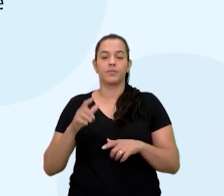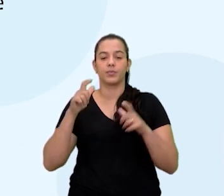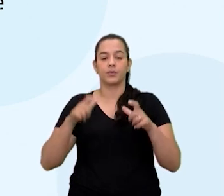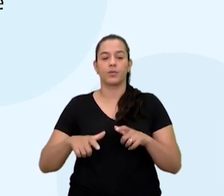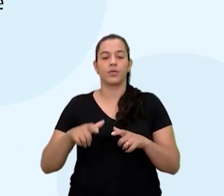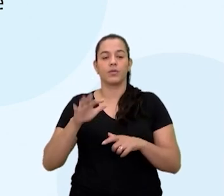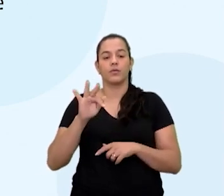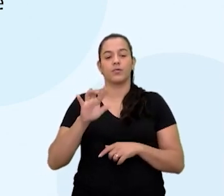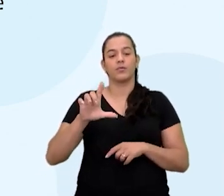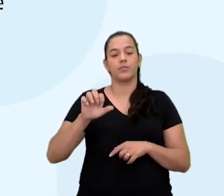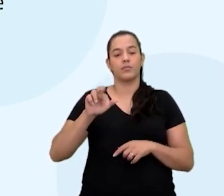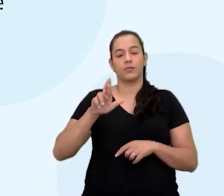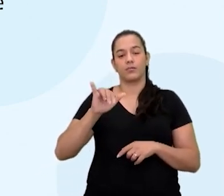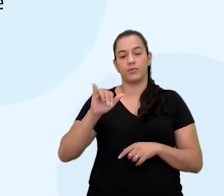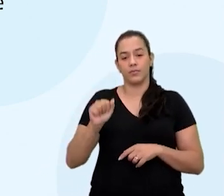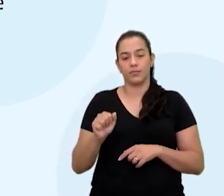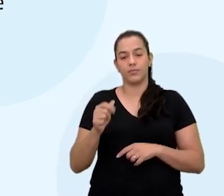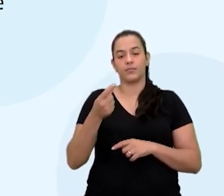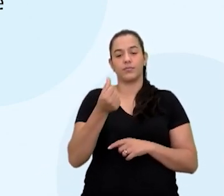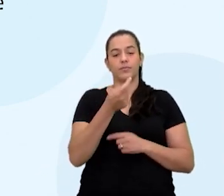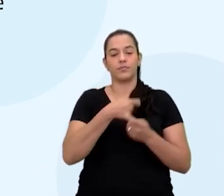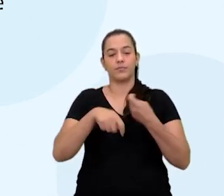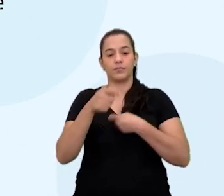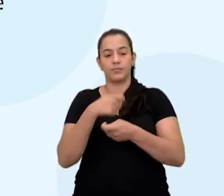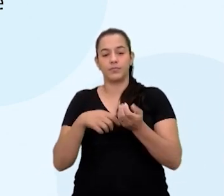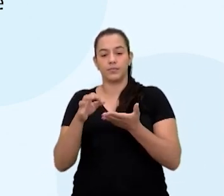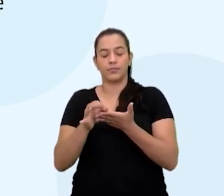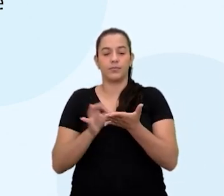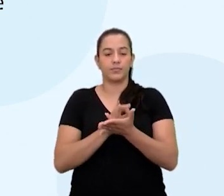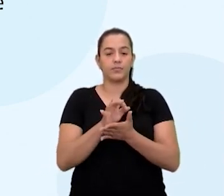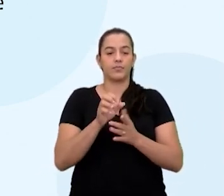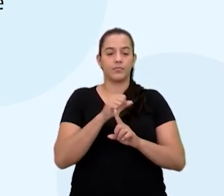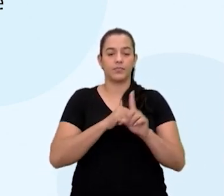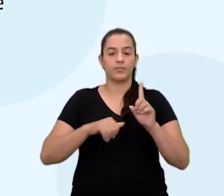Florianópolis, permitiu repasses financeiros por meio de moedas sociais a